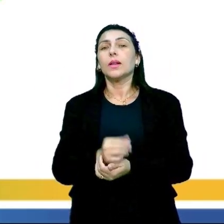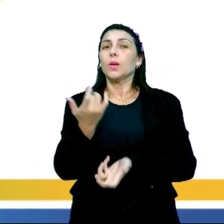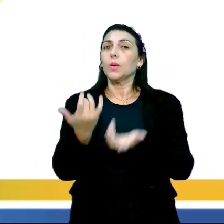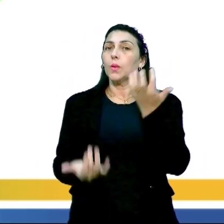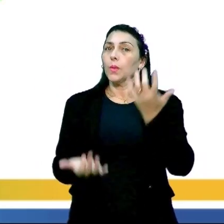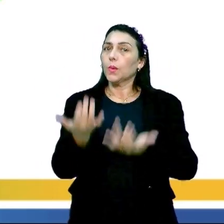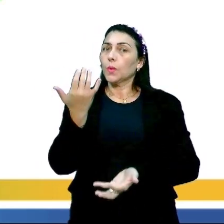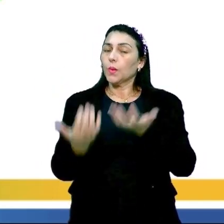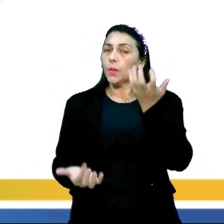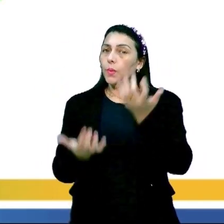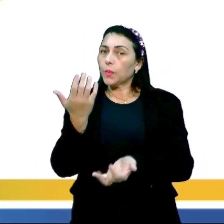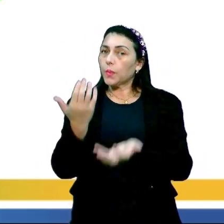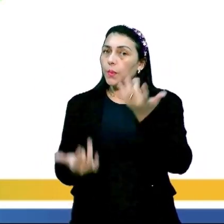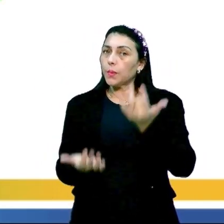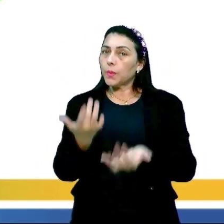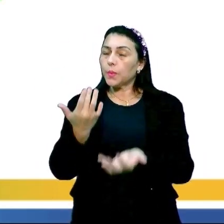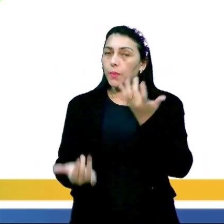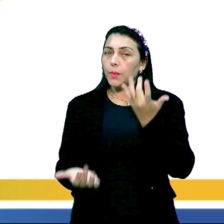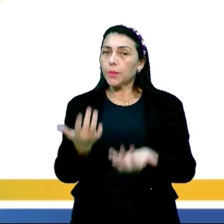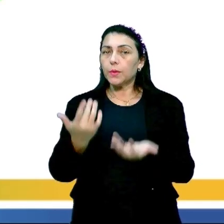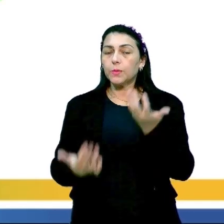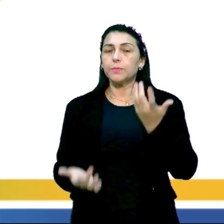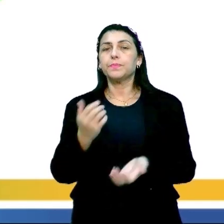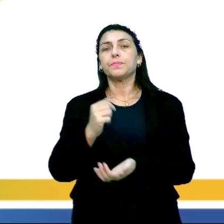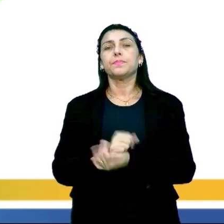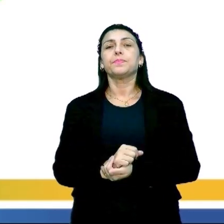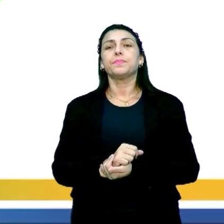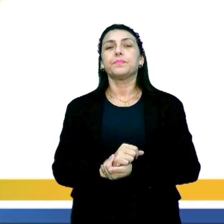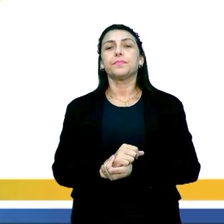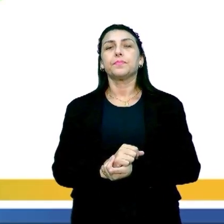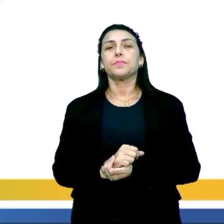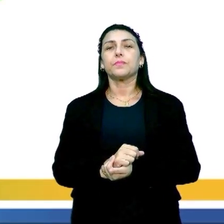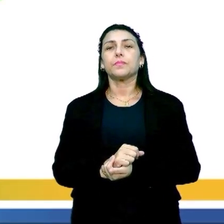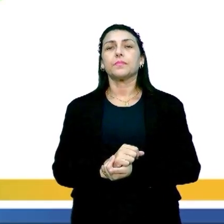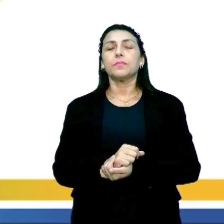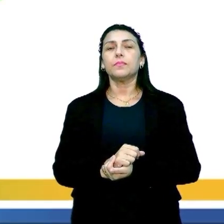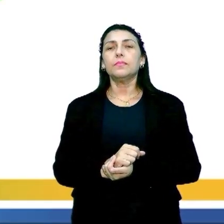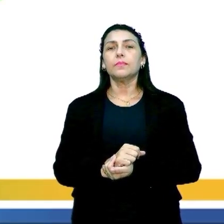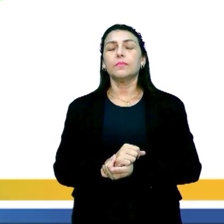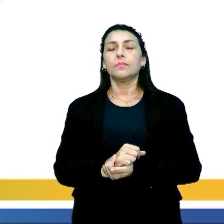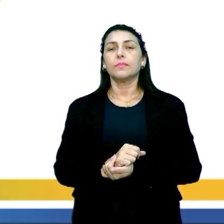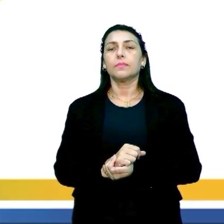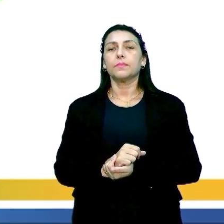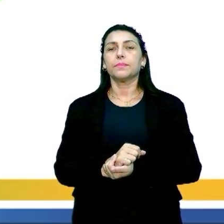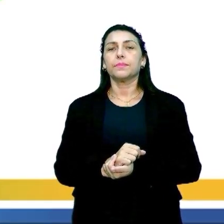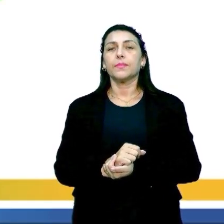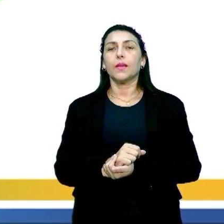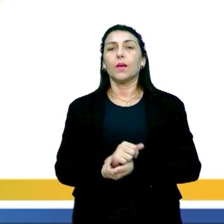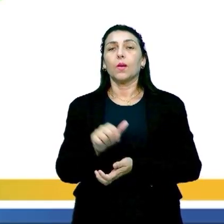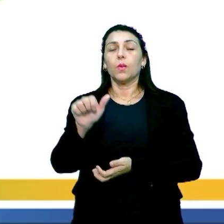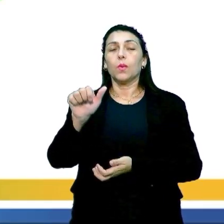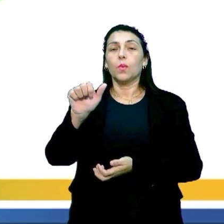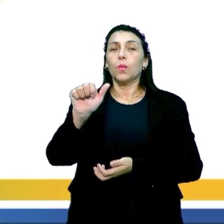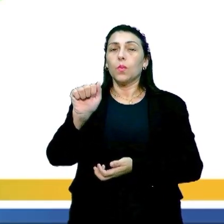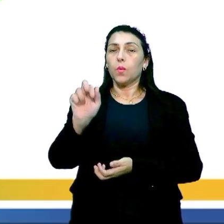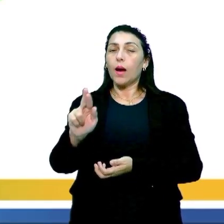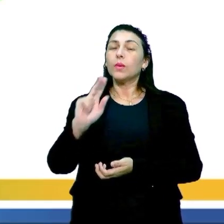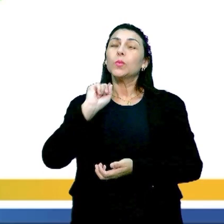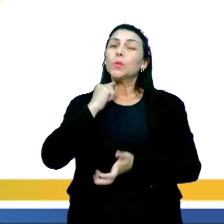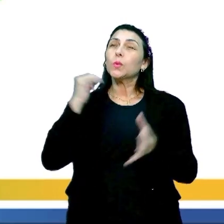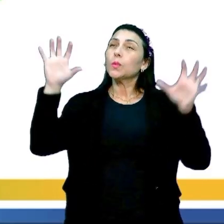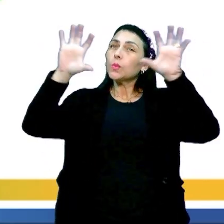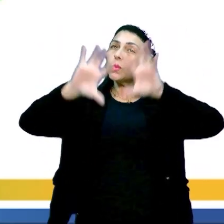de combustíveis fósseis. Enfim, o ar altamente